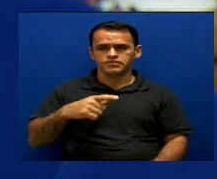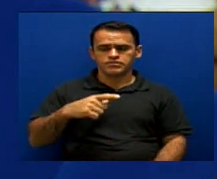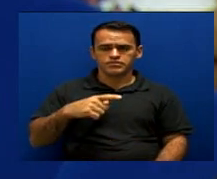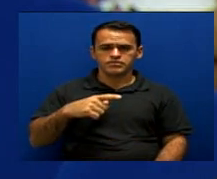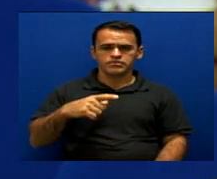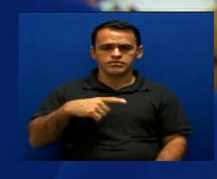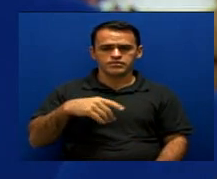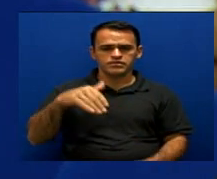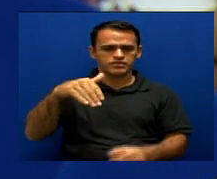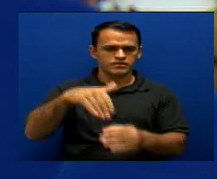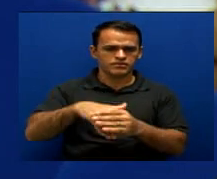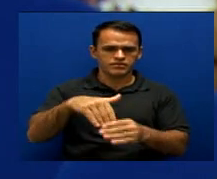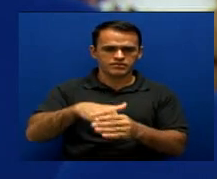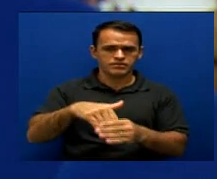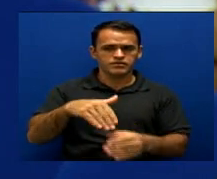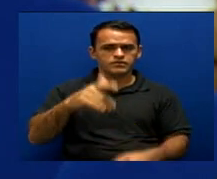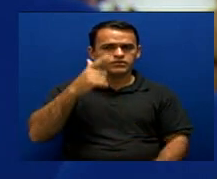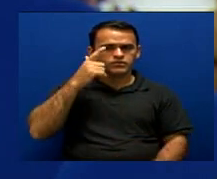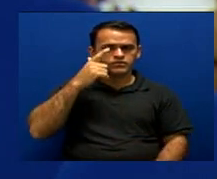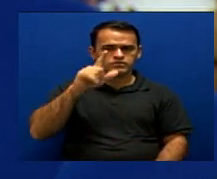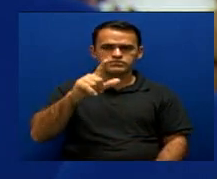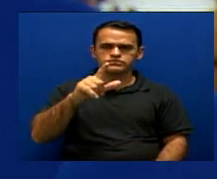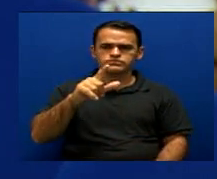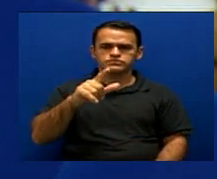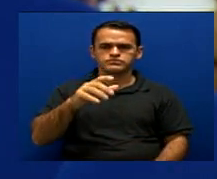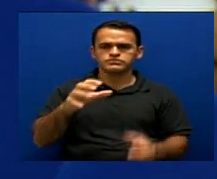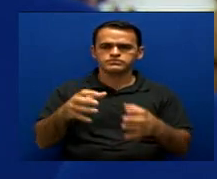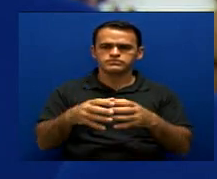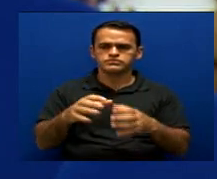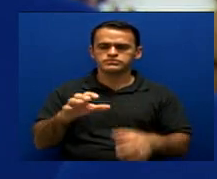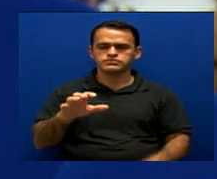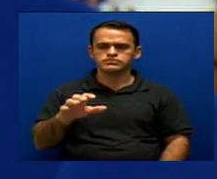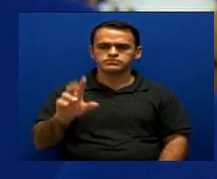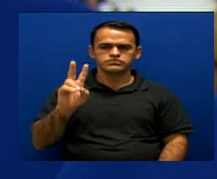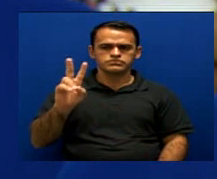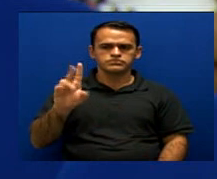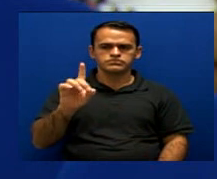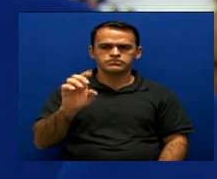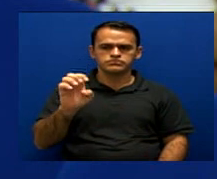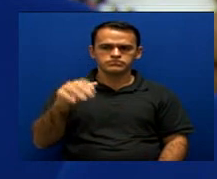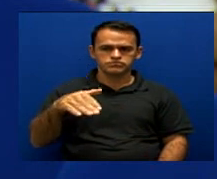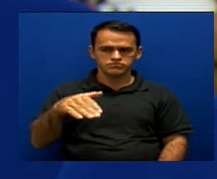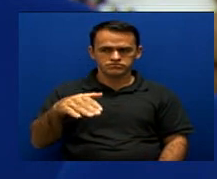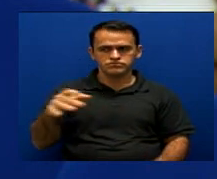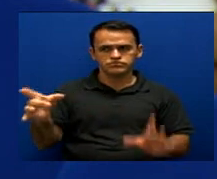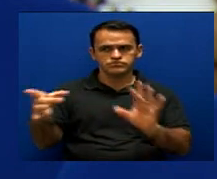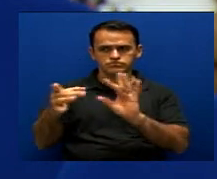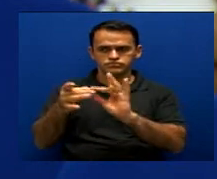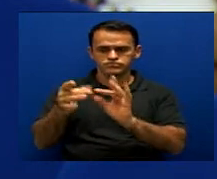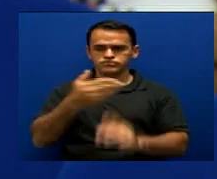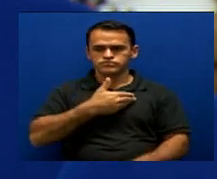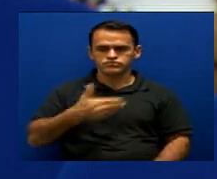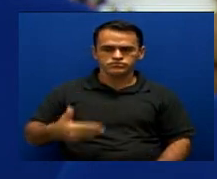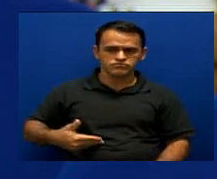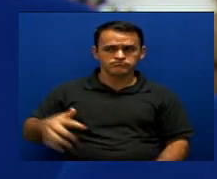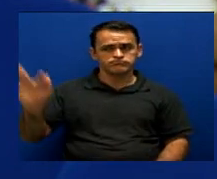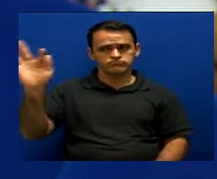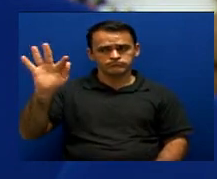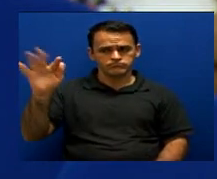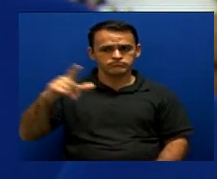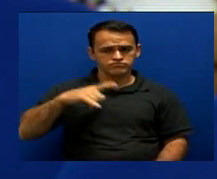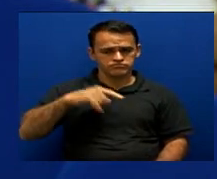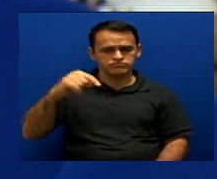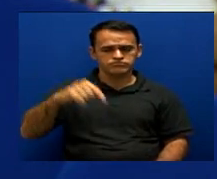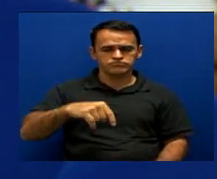as eleições foi um governo do dem que também faz essa ponte com o governo federal até porque teve um apoio forte do